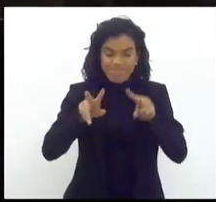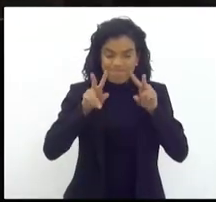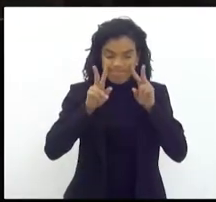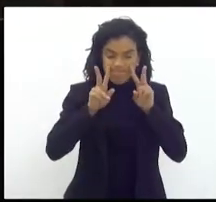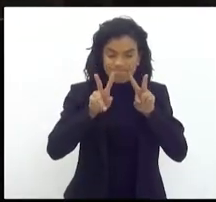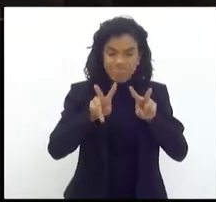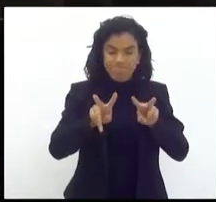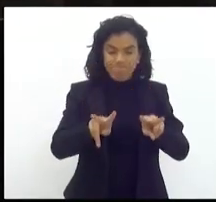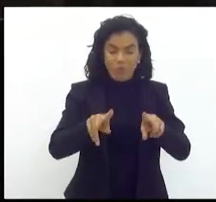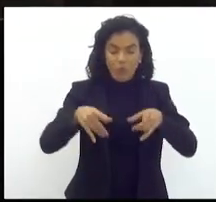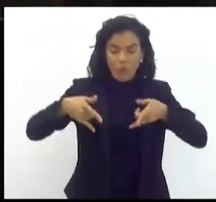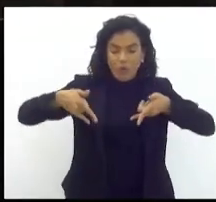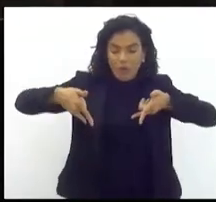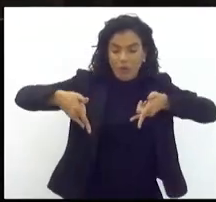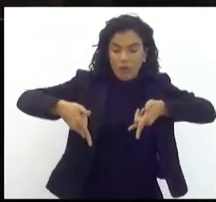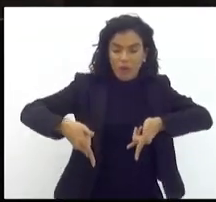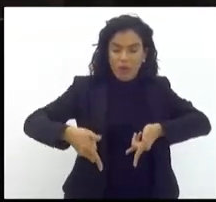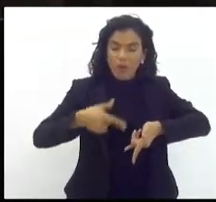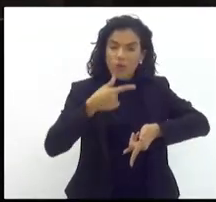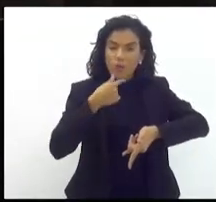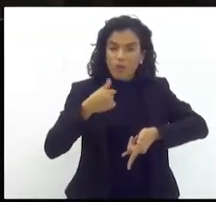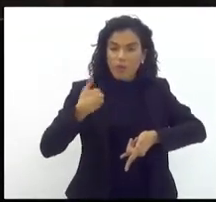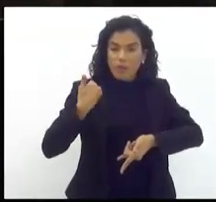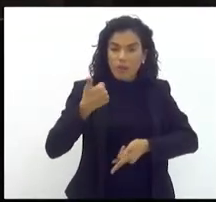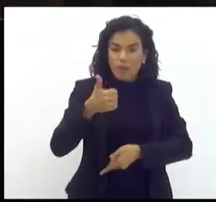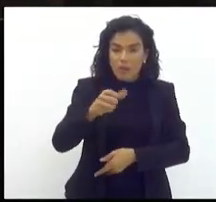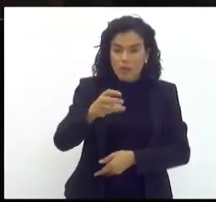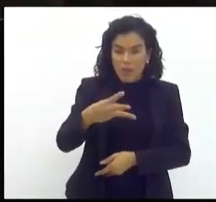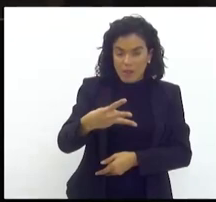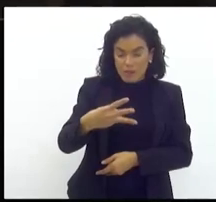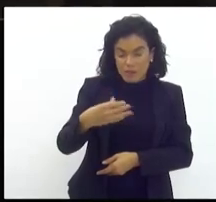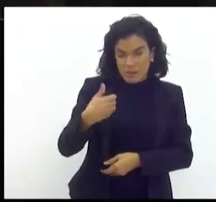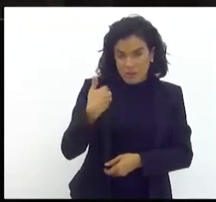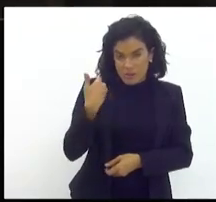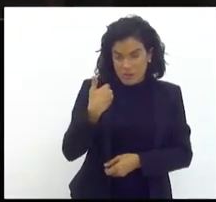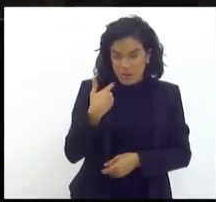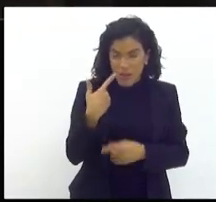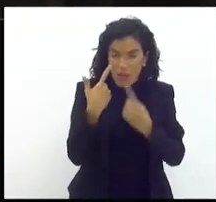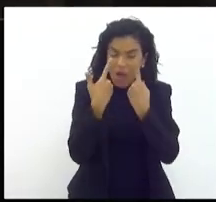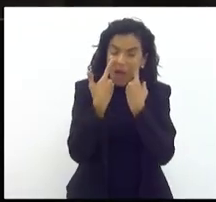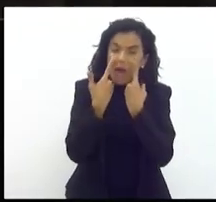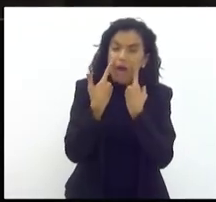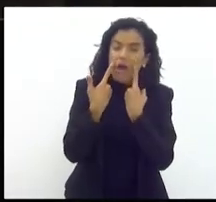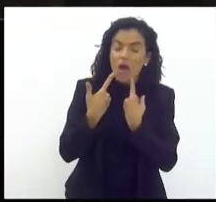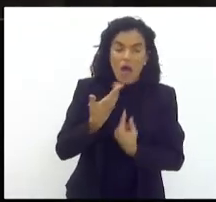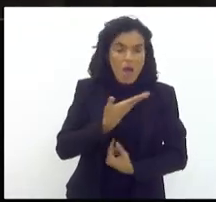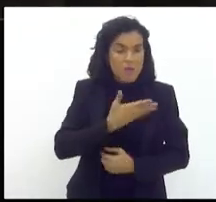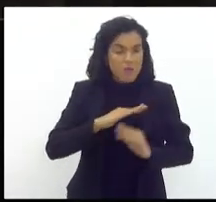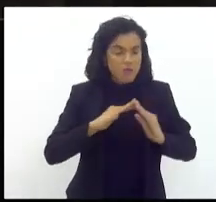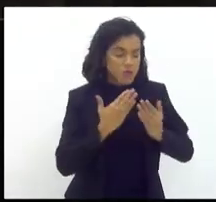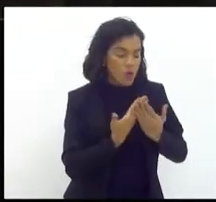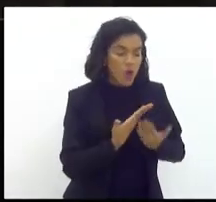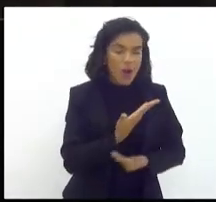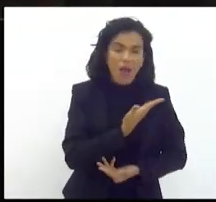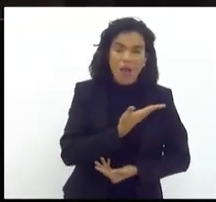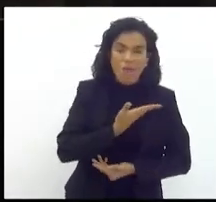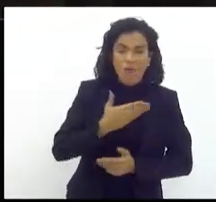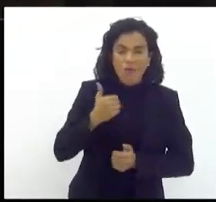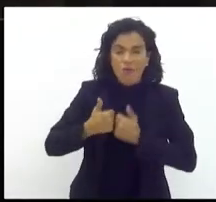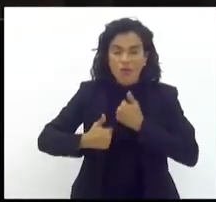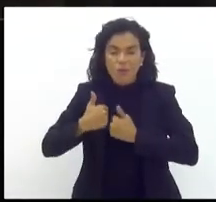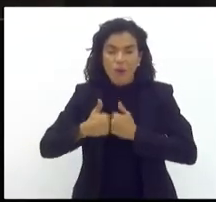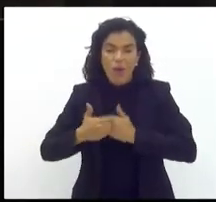do Tiago Menezes de 13 anos choravam crianças e seus amigos amigos de escola amigos do futebol